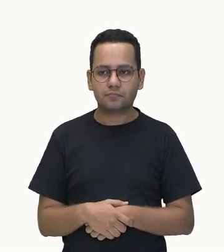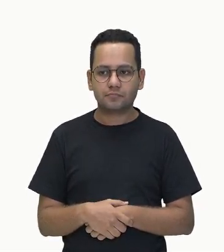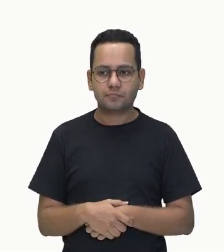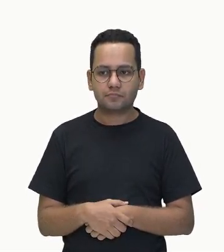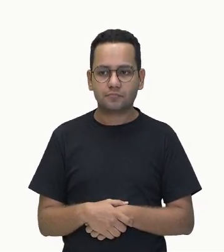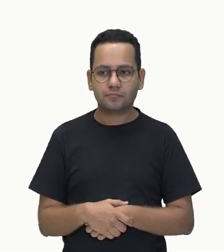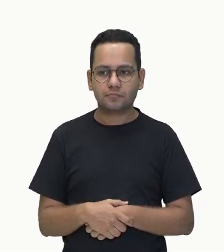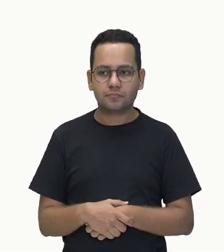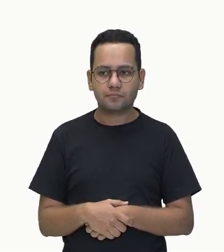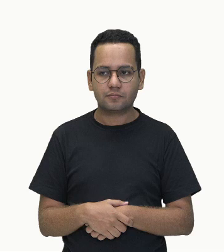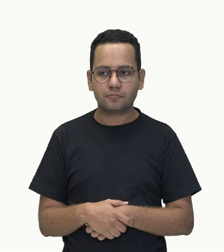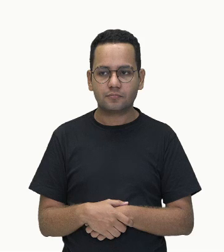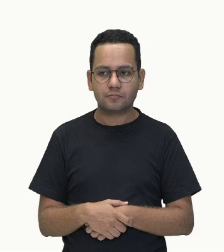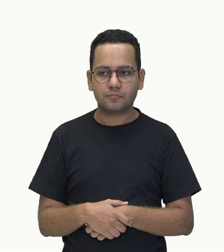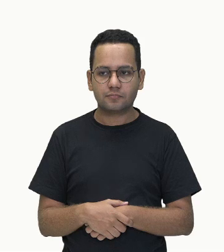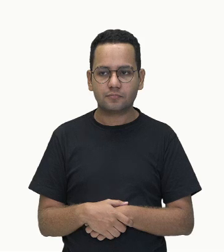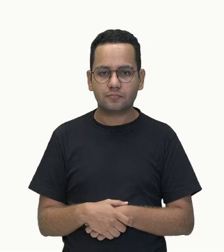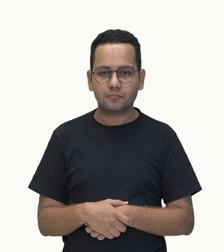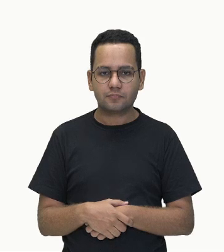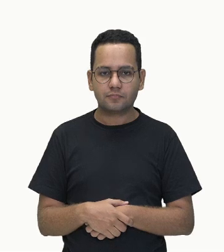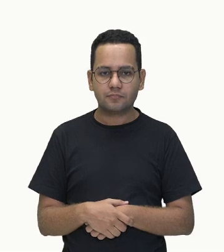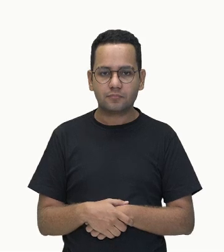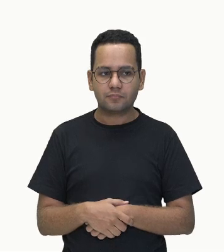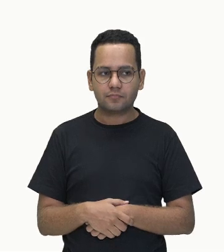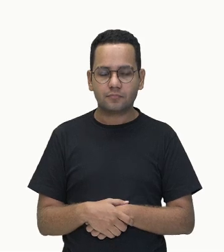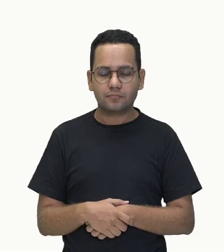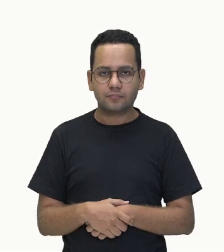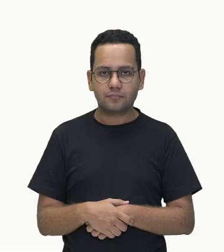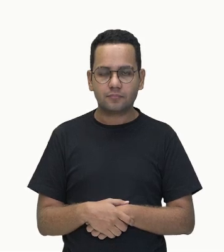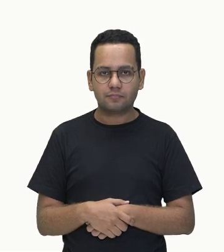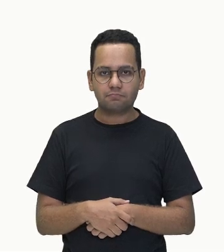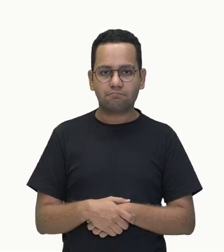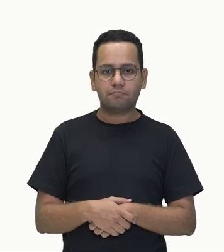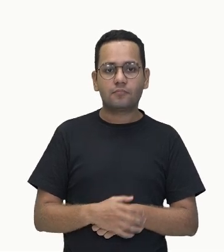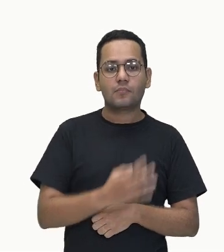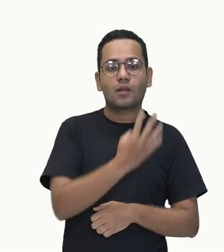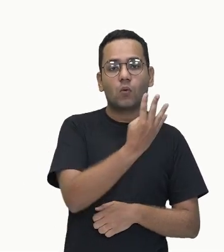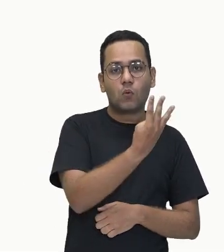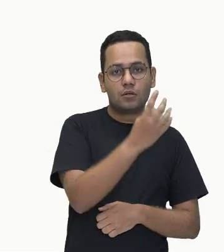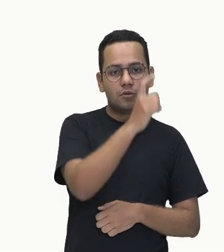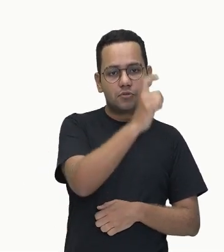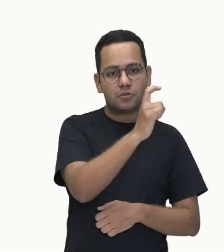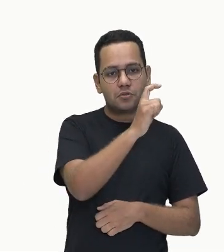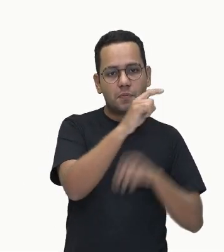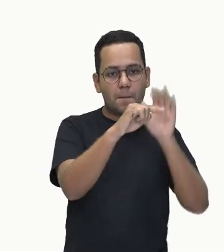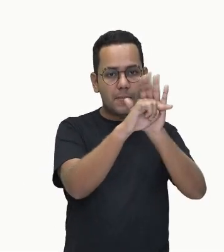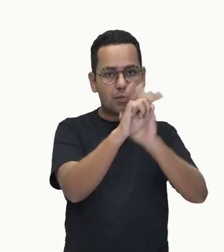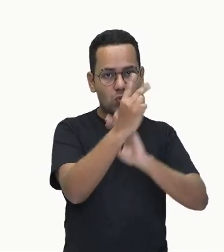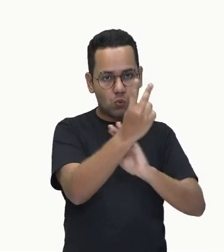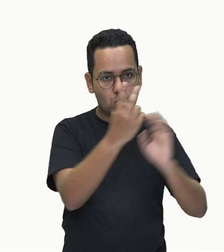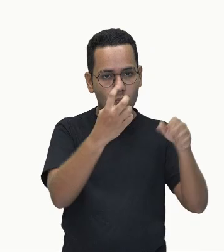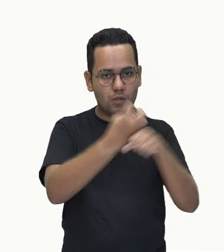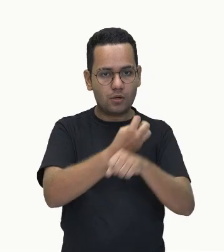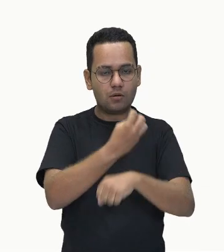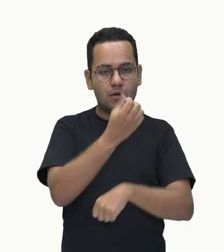aqui x - 2 = 16 elev